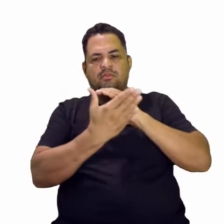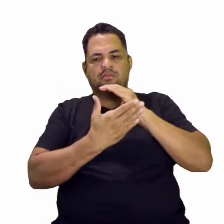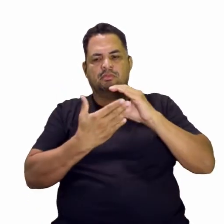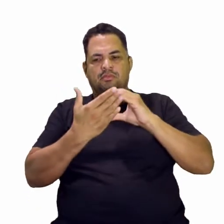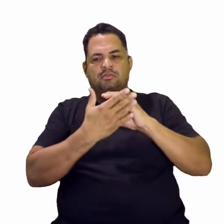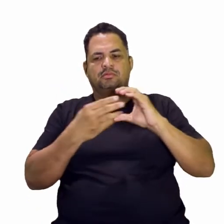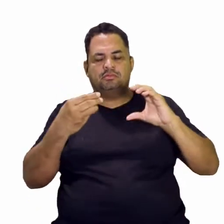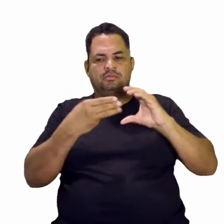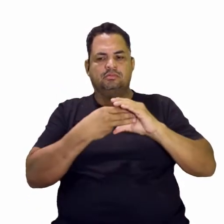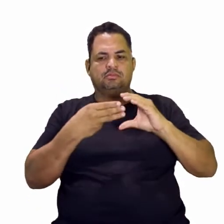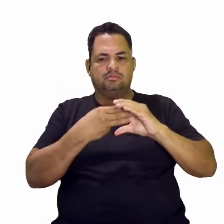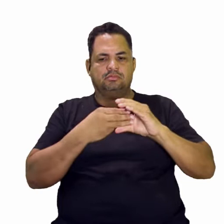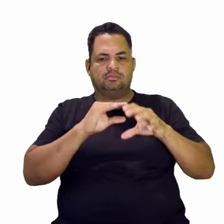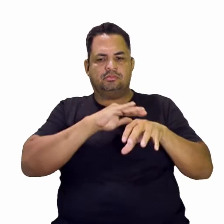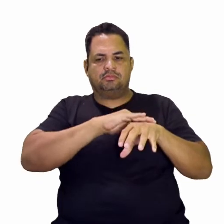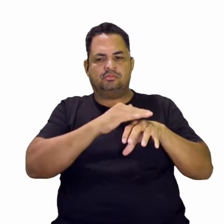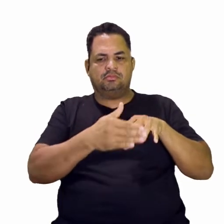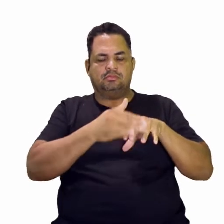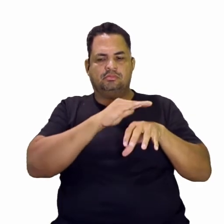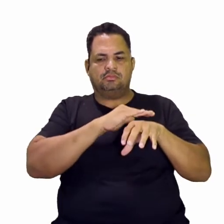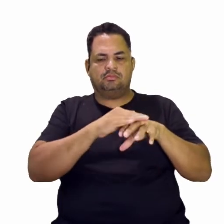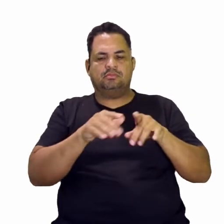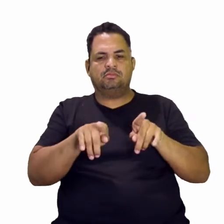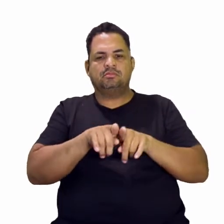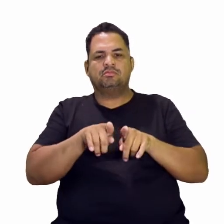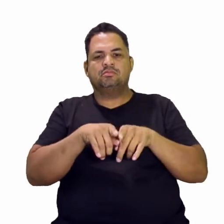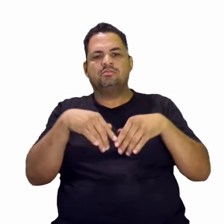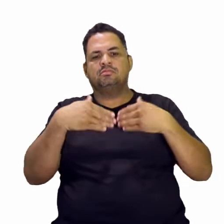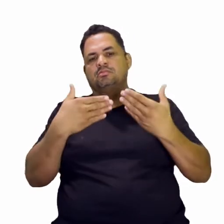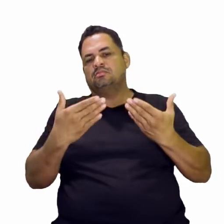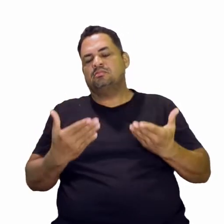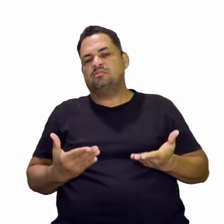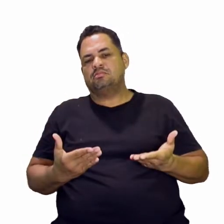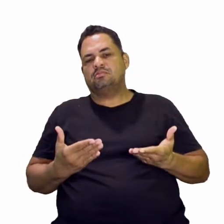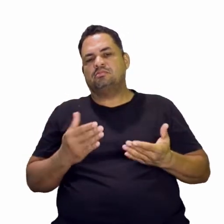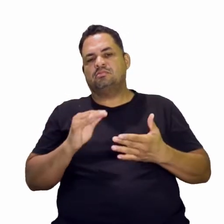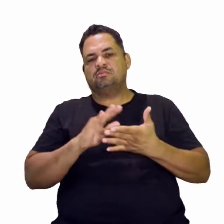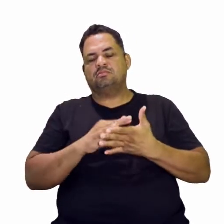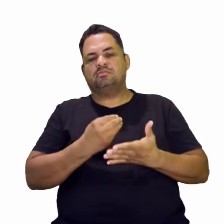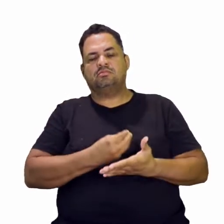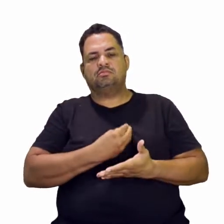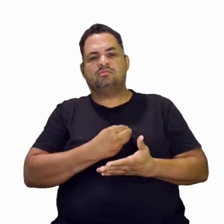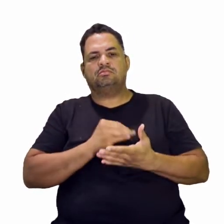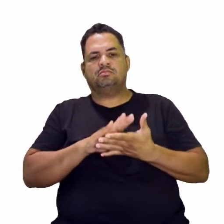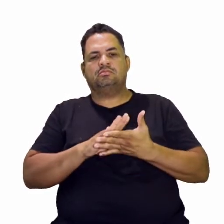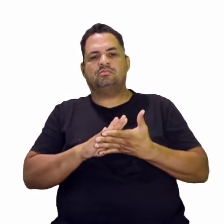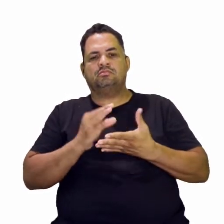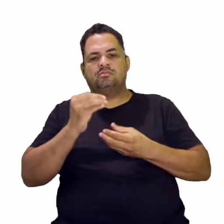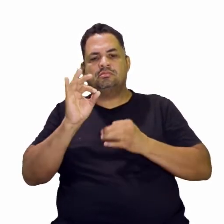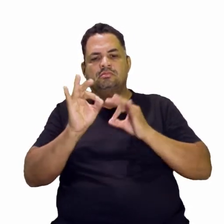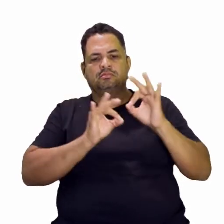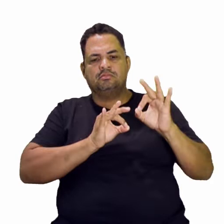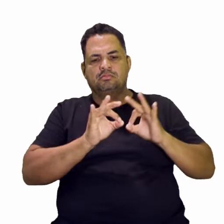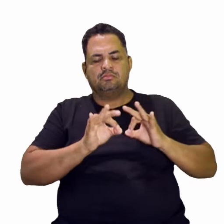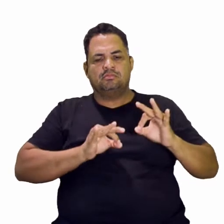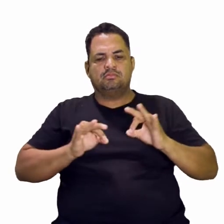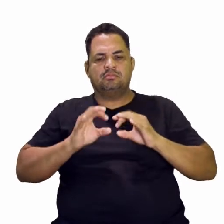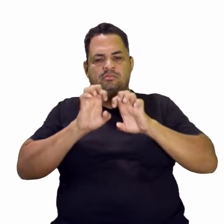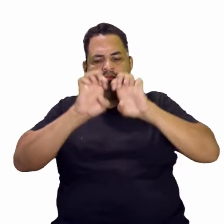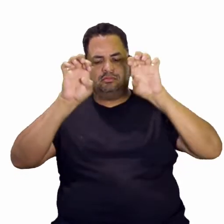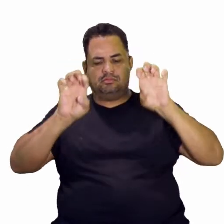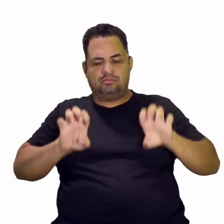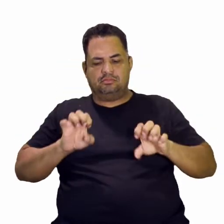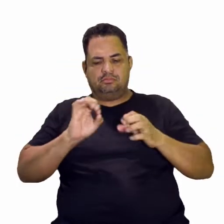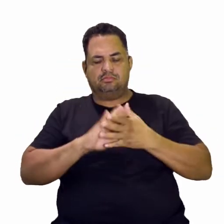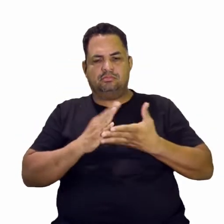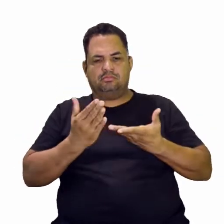nas células, nas paredes celulares, né? Elas estão presentes aí compondo a estrutura